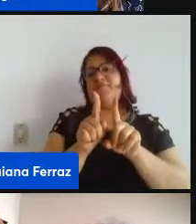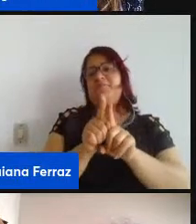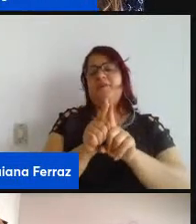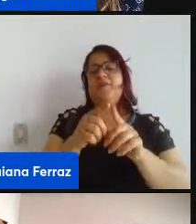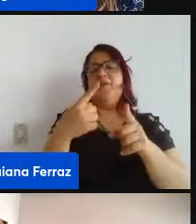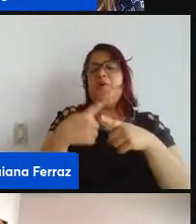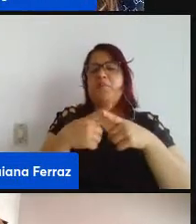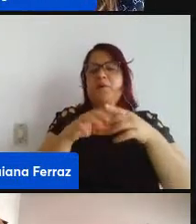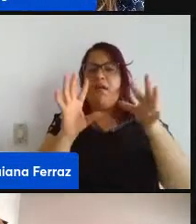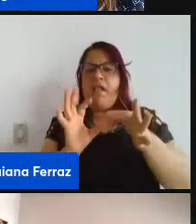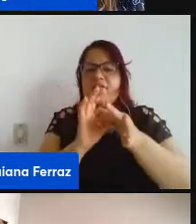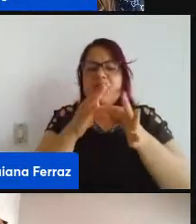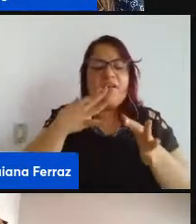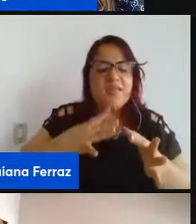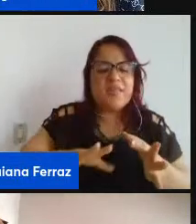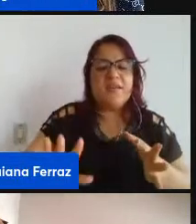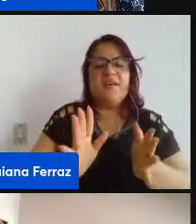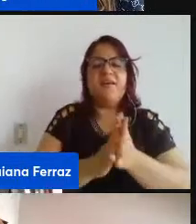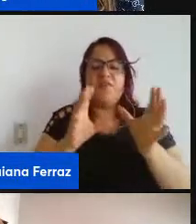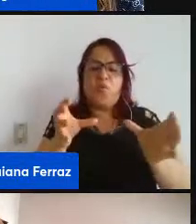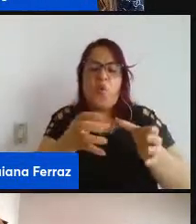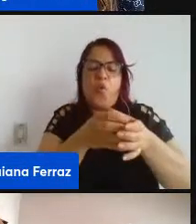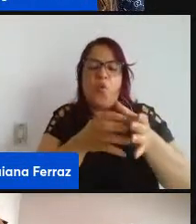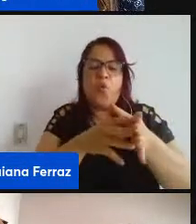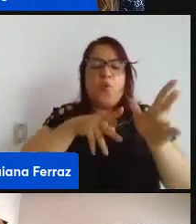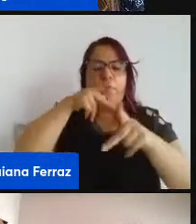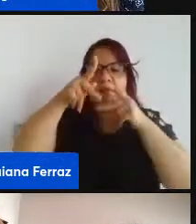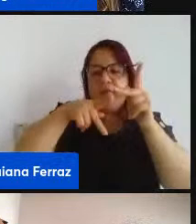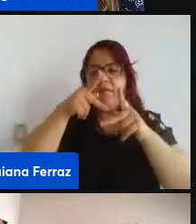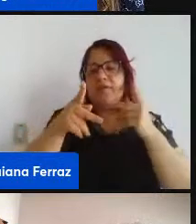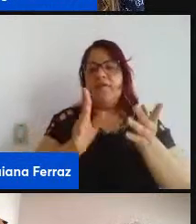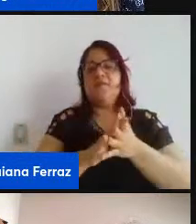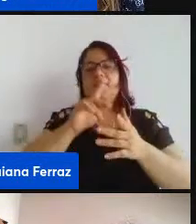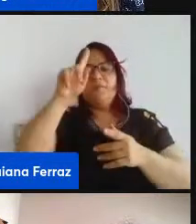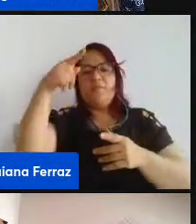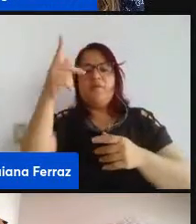acho que o senhor podia dizer alguma coisa e a Ângela depois do senhor.